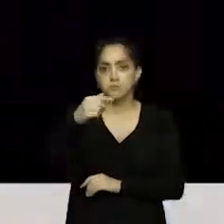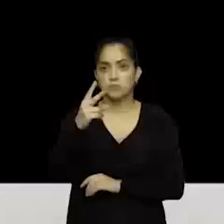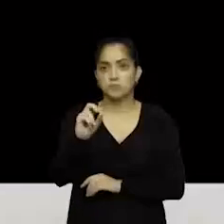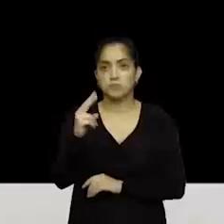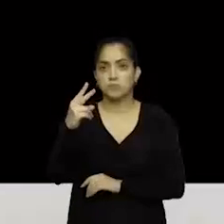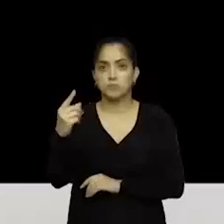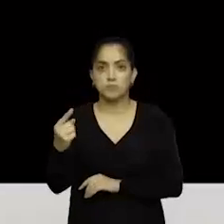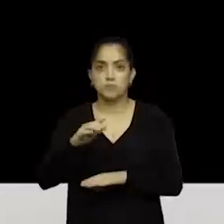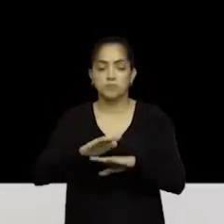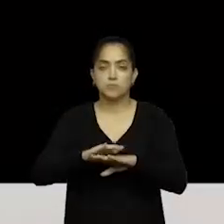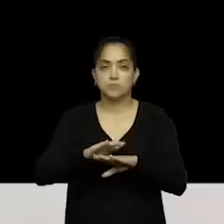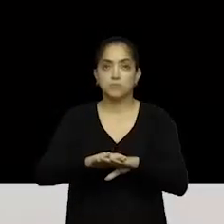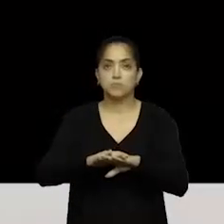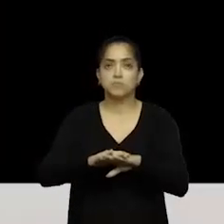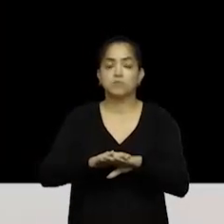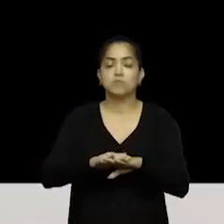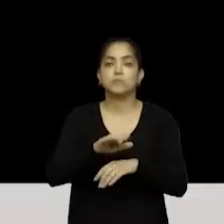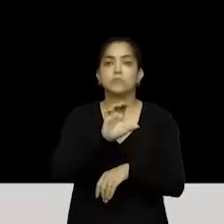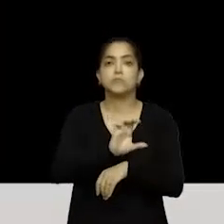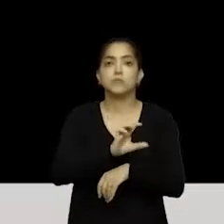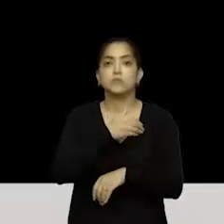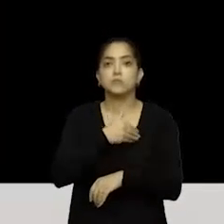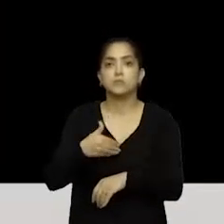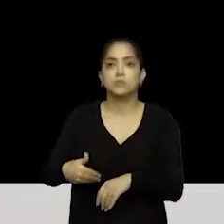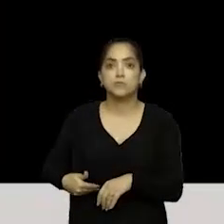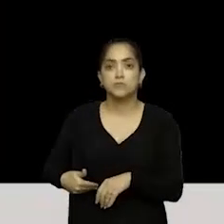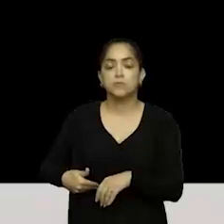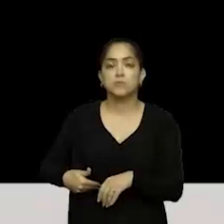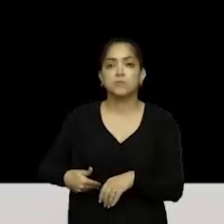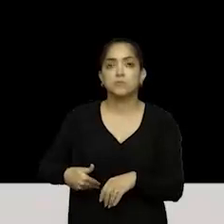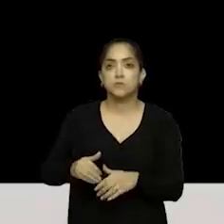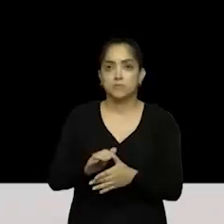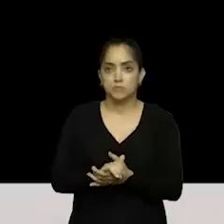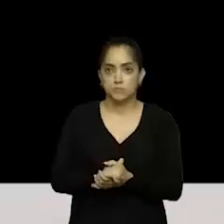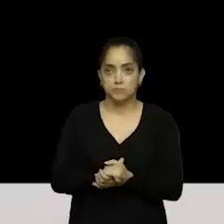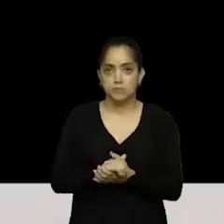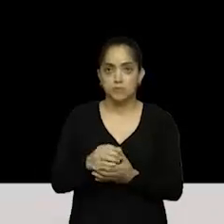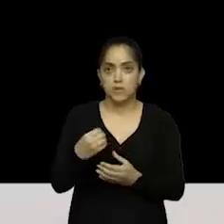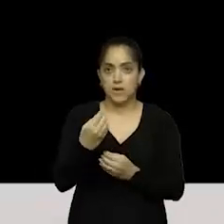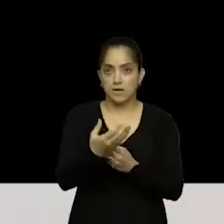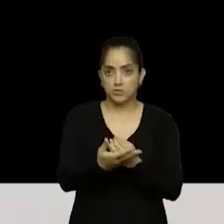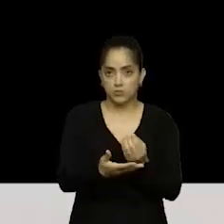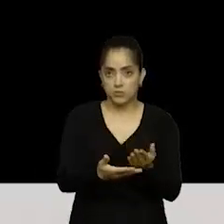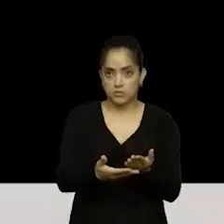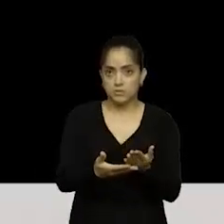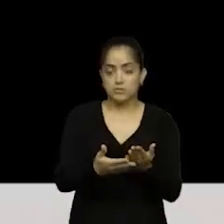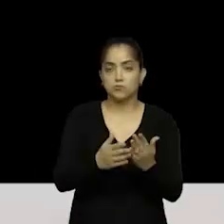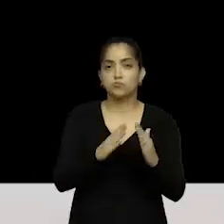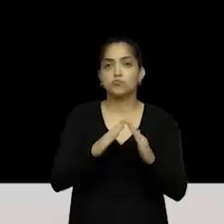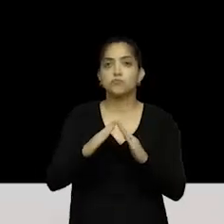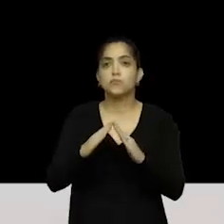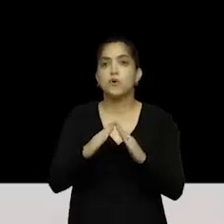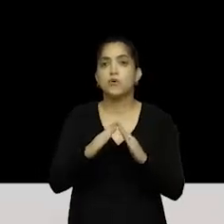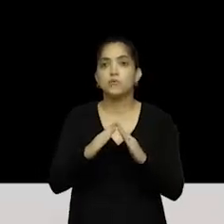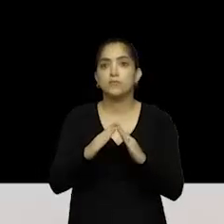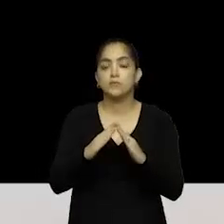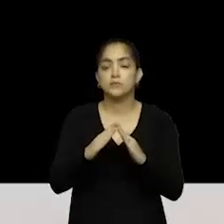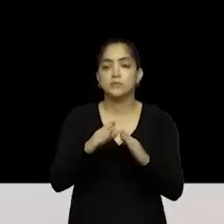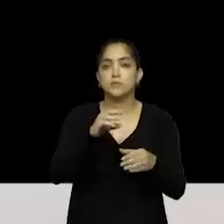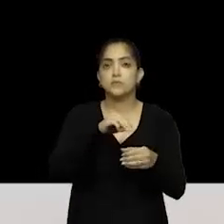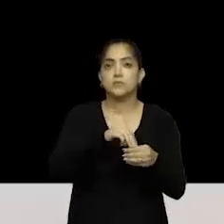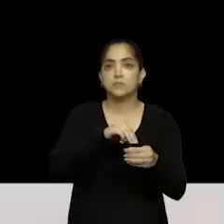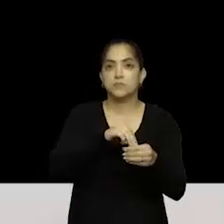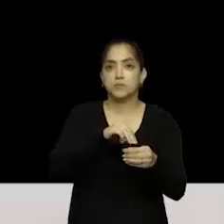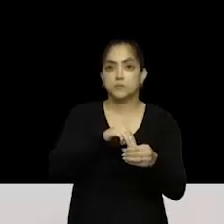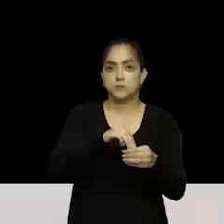480.7/2021, autor, Governo do Estado de Santa Catarina, autoriza a doação de imóveis no município de